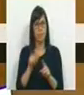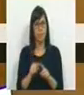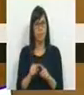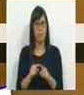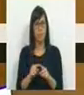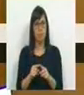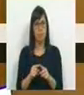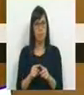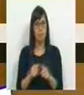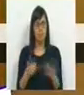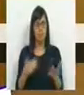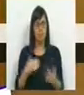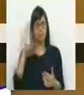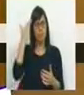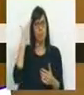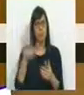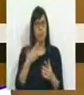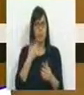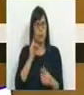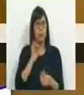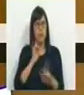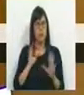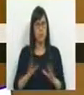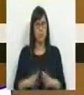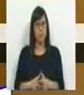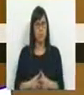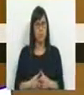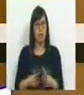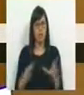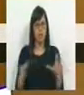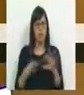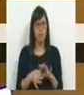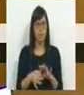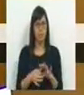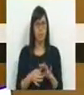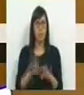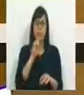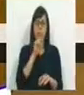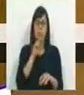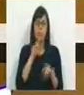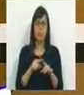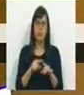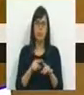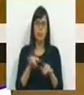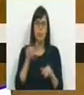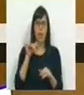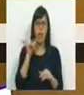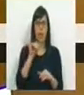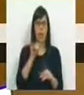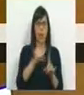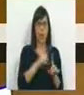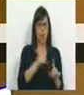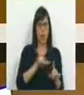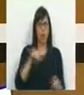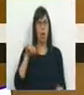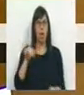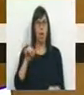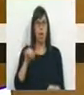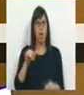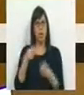que considero da máxima importância e que tem a ver com a possibilidade, com o aeroporto da Portela e o